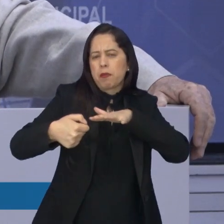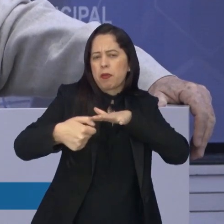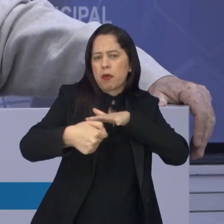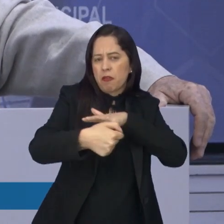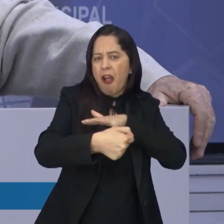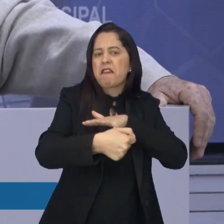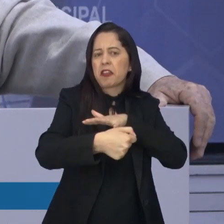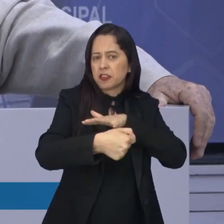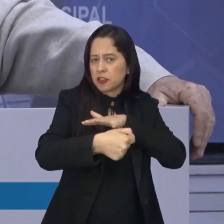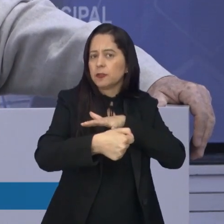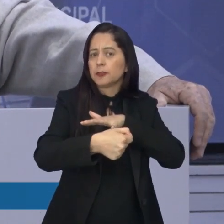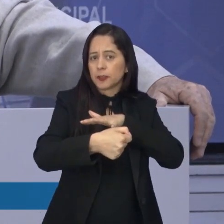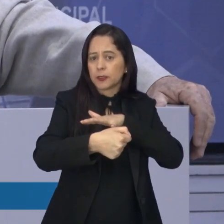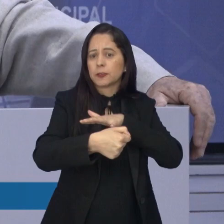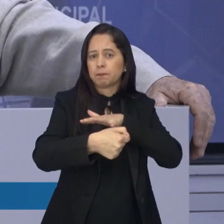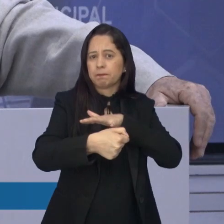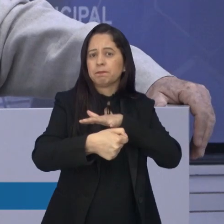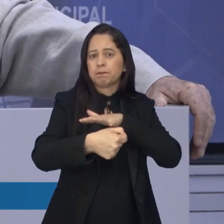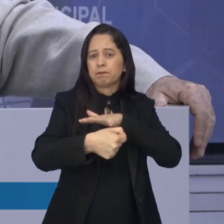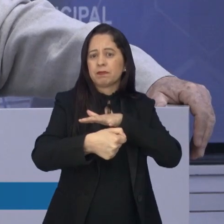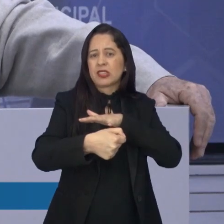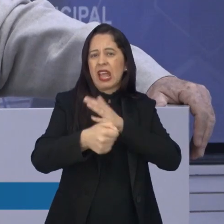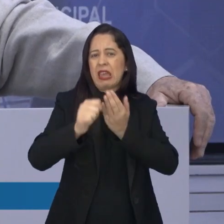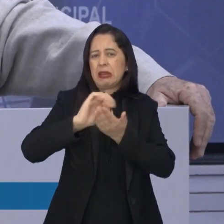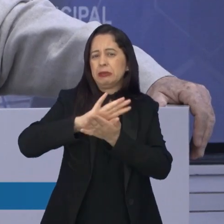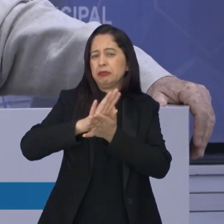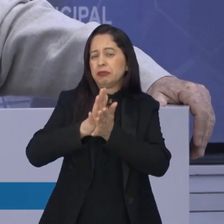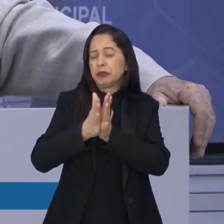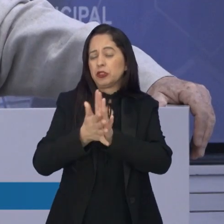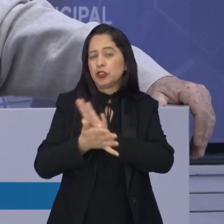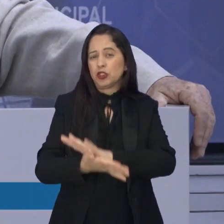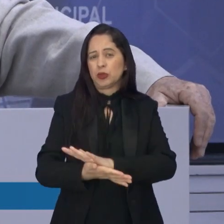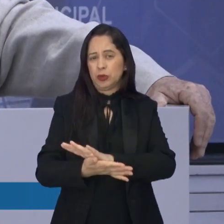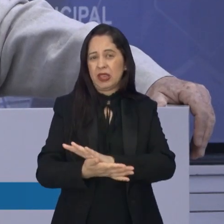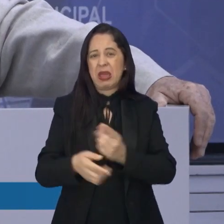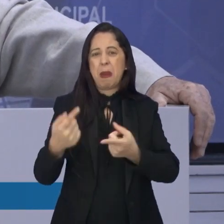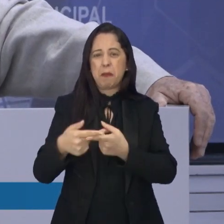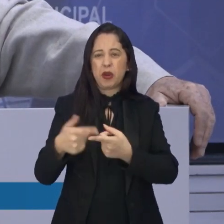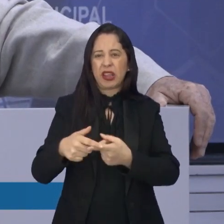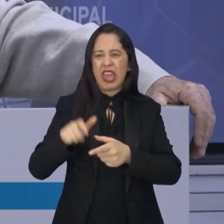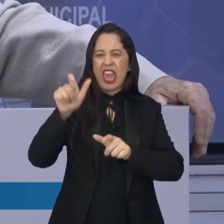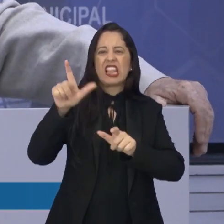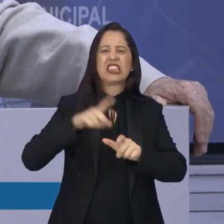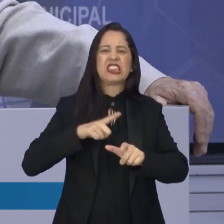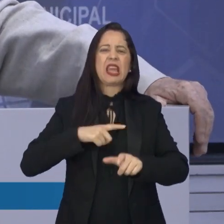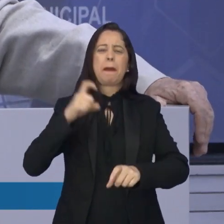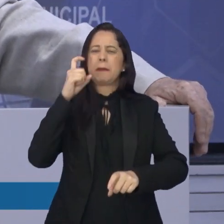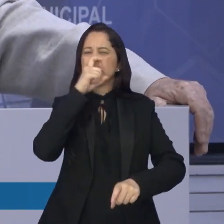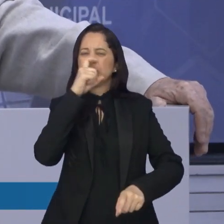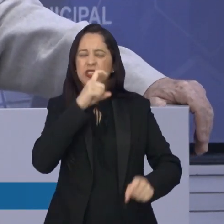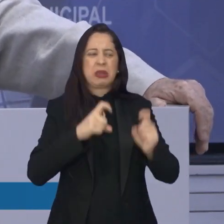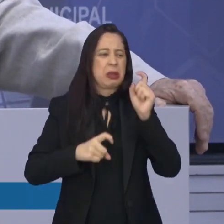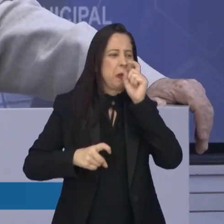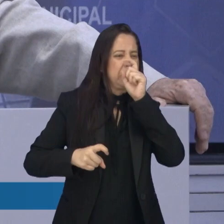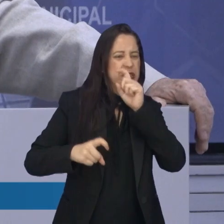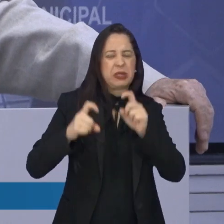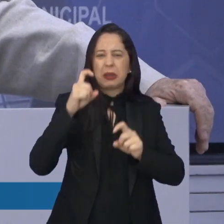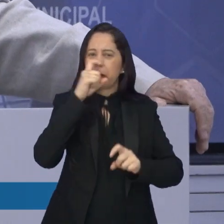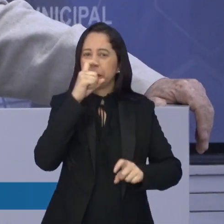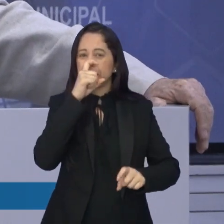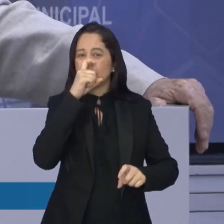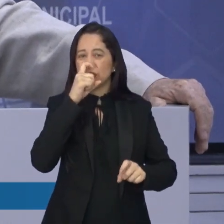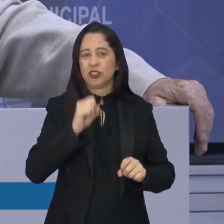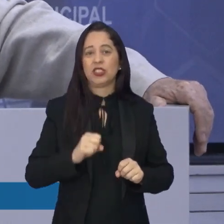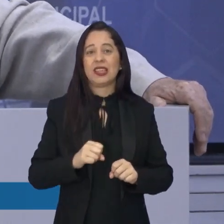desmistificar todo um discurso de mentiras que visava solapar o movimento,